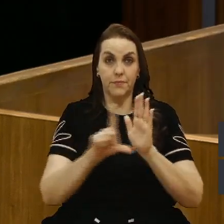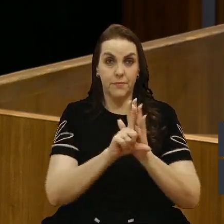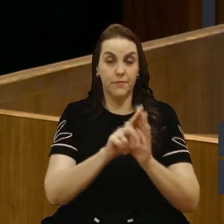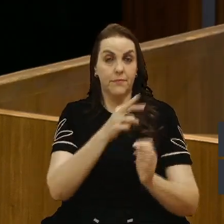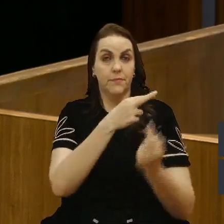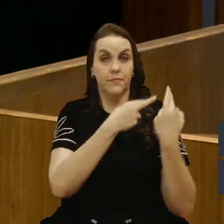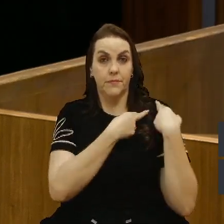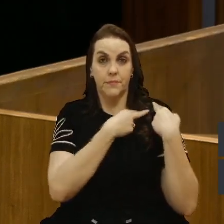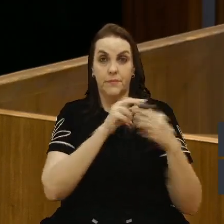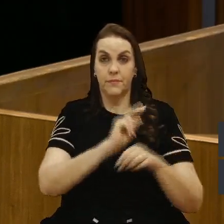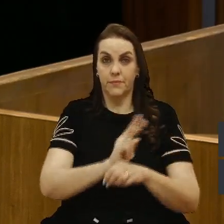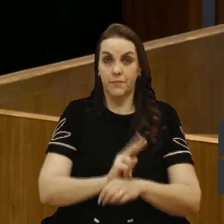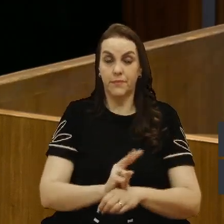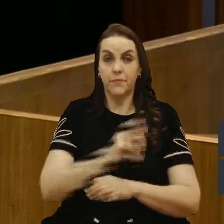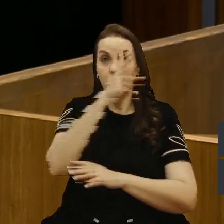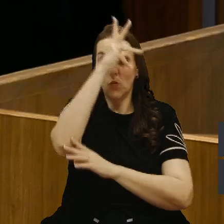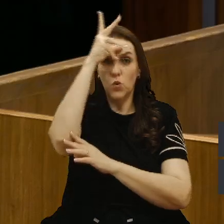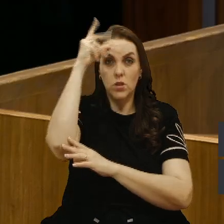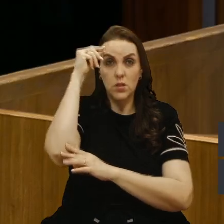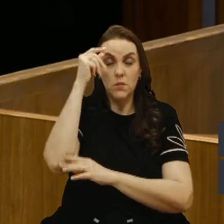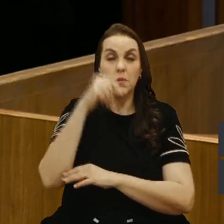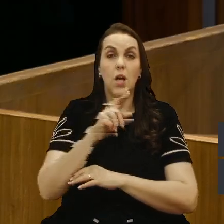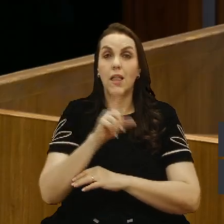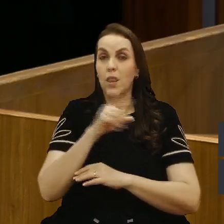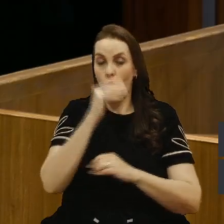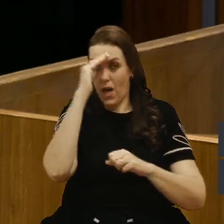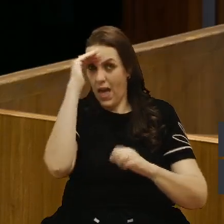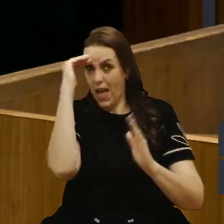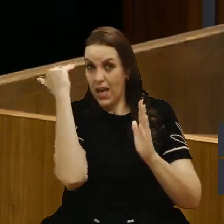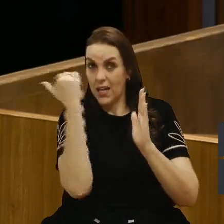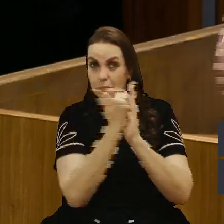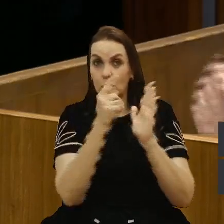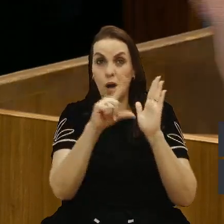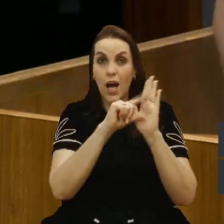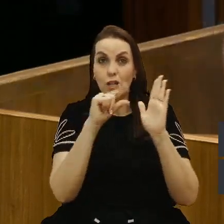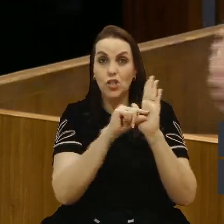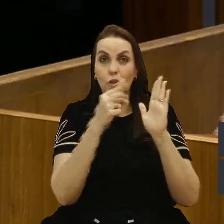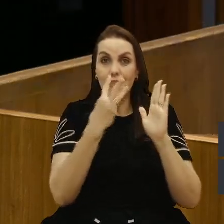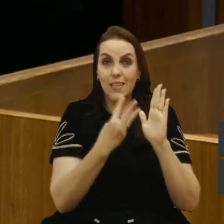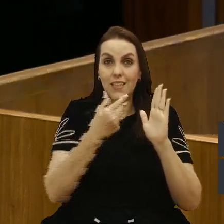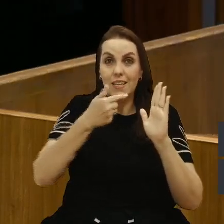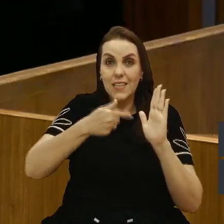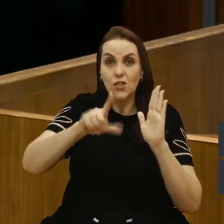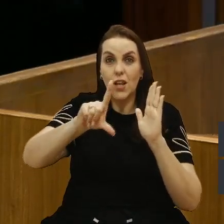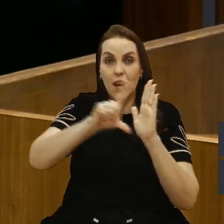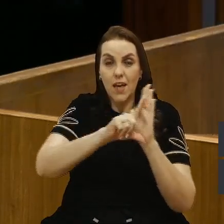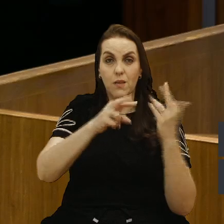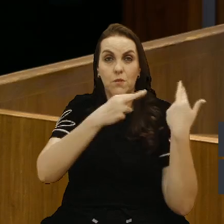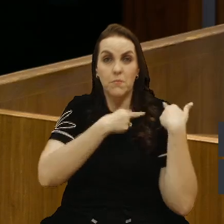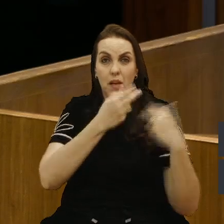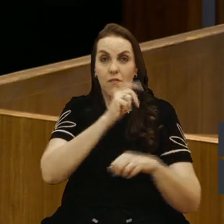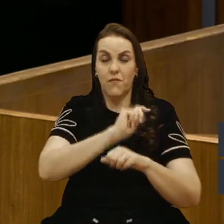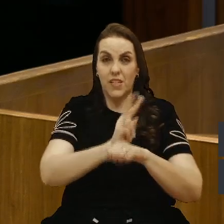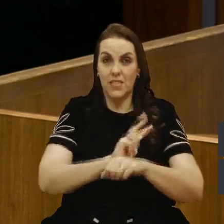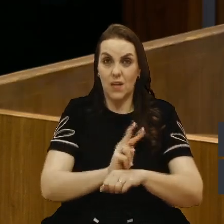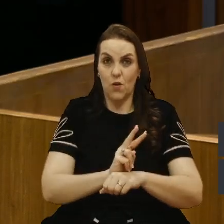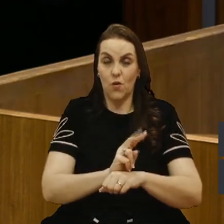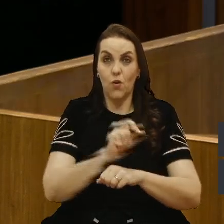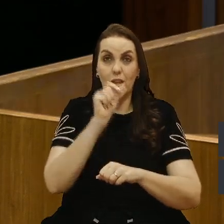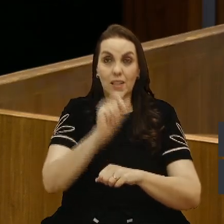Responsabilidade Fiscal, o município descumpriu o artigo 37 da Lei de Responsabilidade Fiscal. Isso